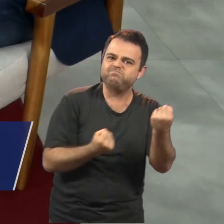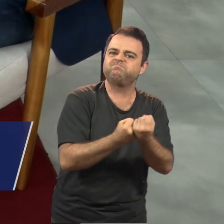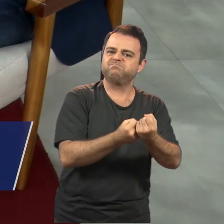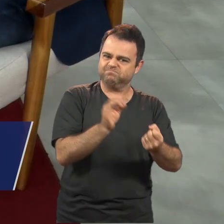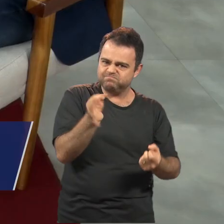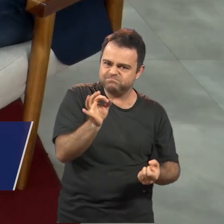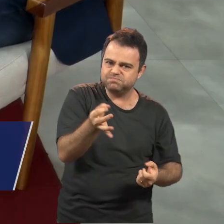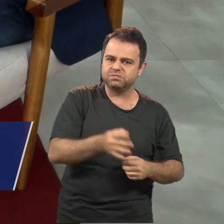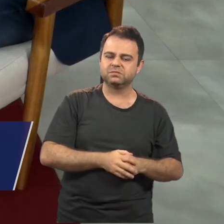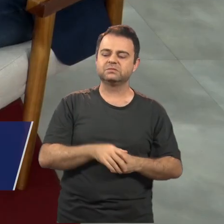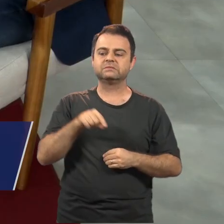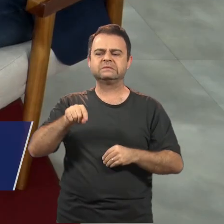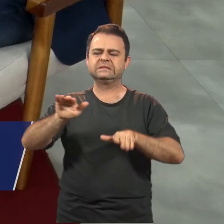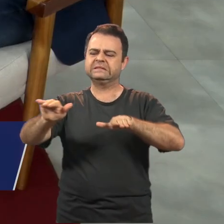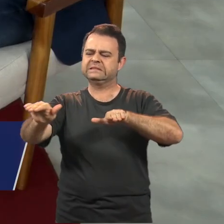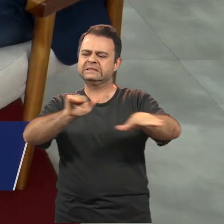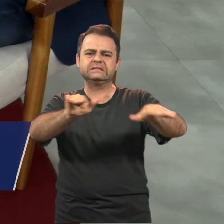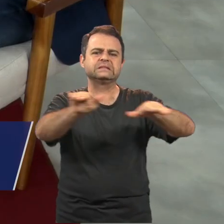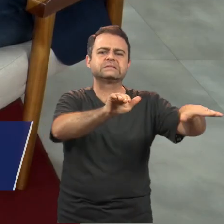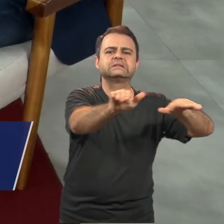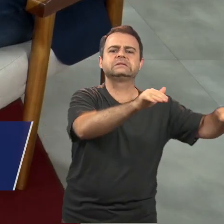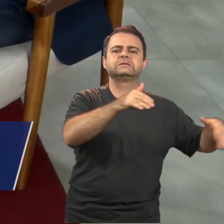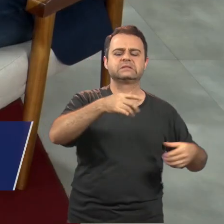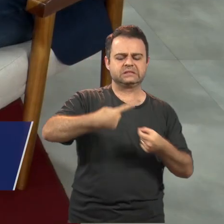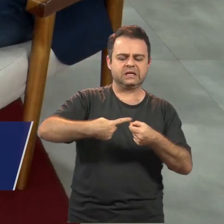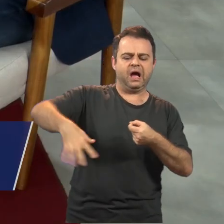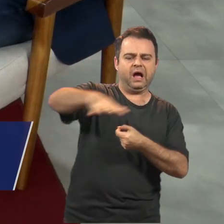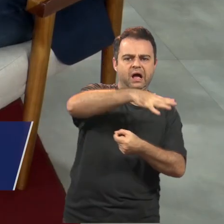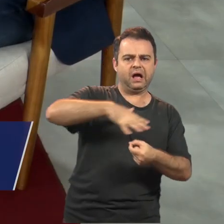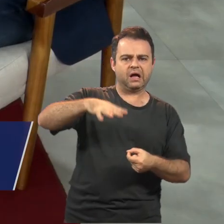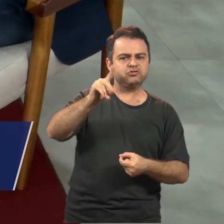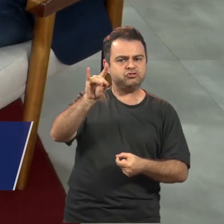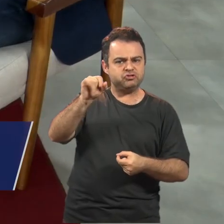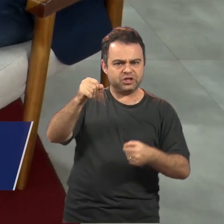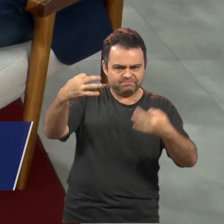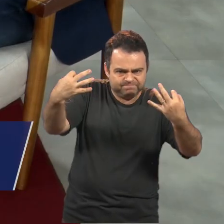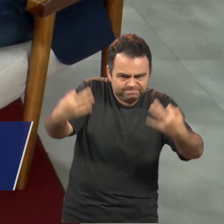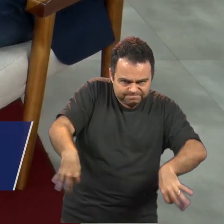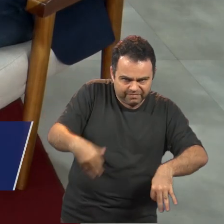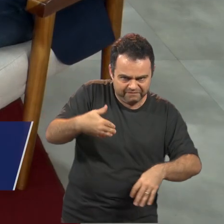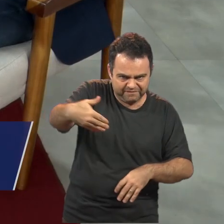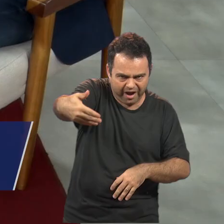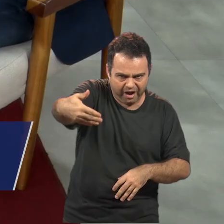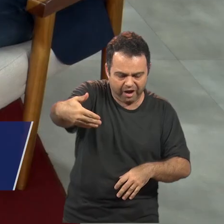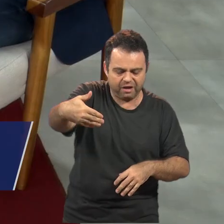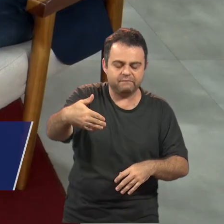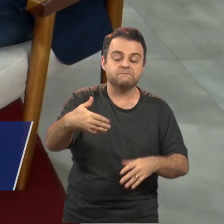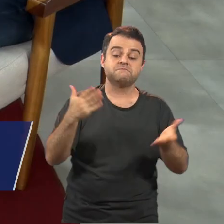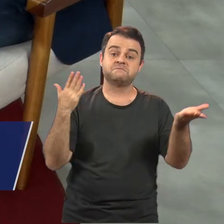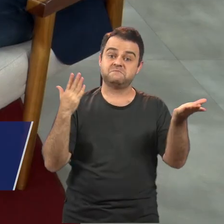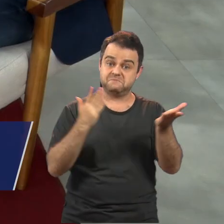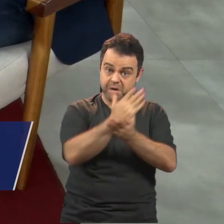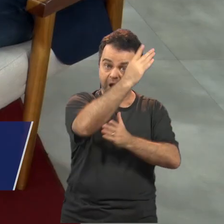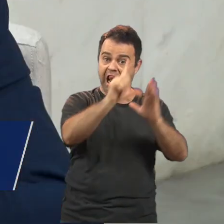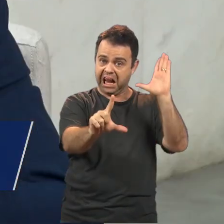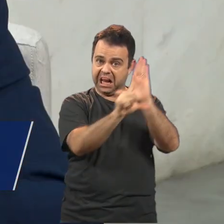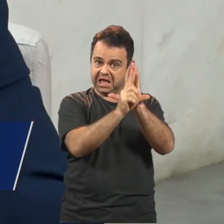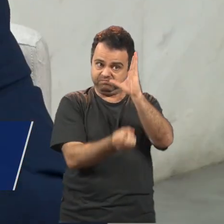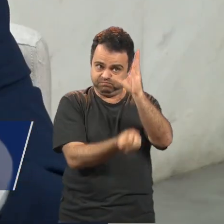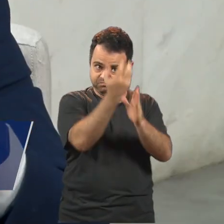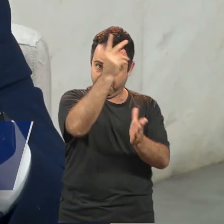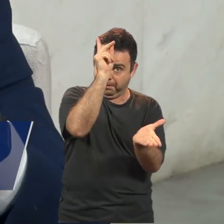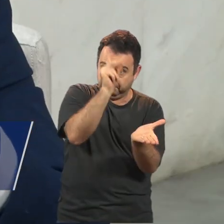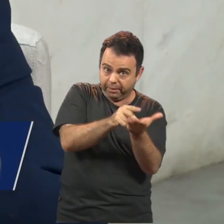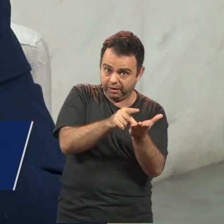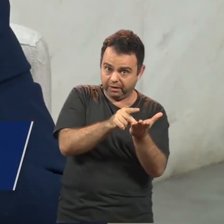toda a Câmara, mobilizar a cidade para que dentro da data prevista, o projeto de lei passando na Casa, se tornando lei, a